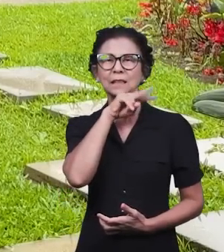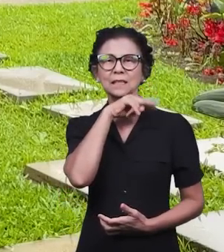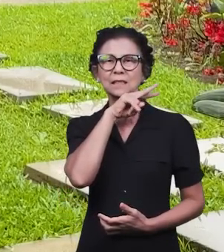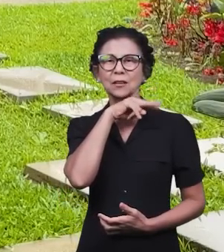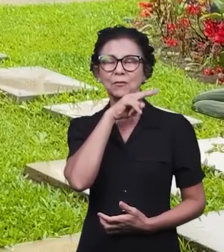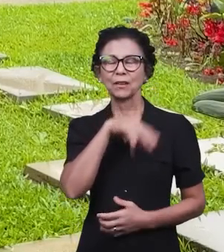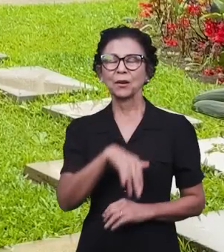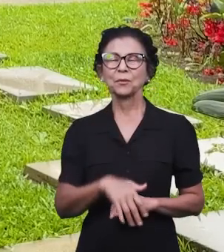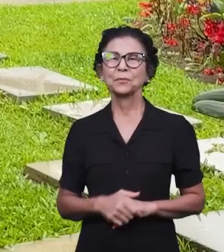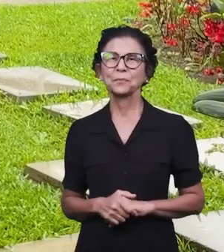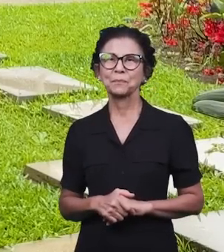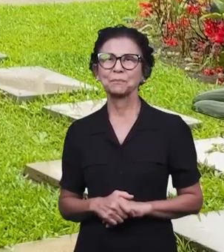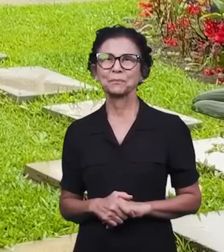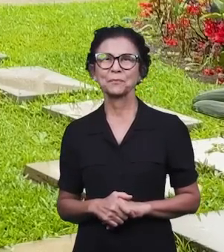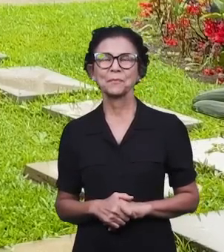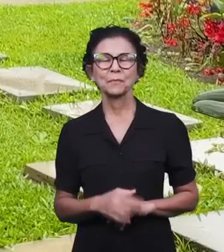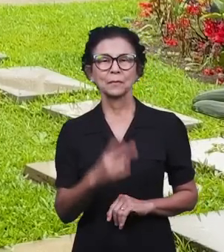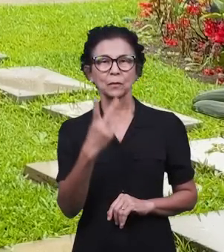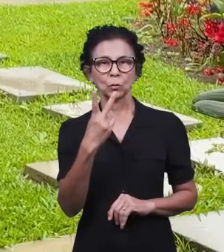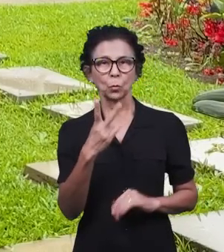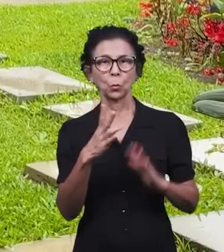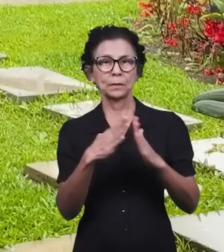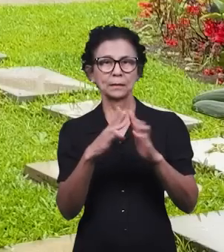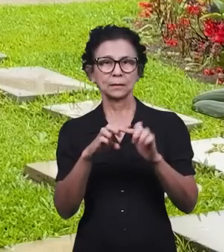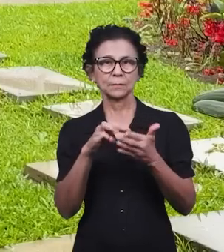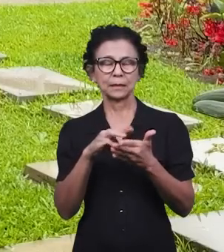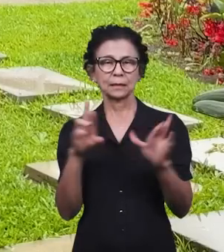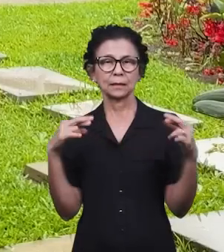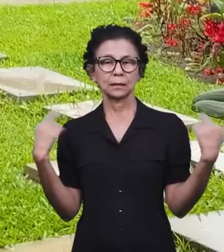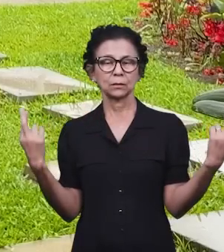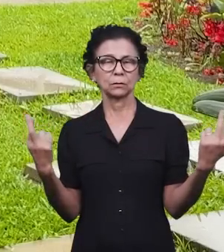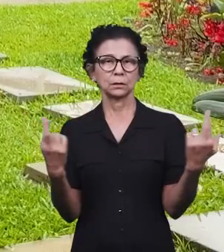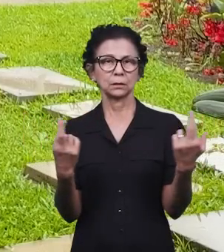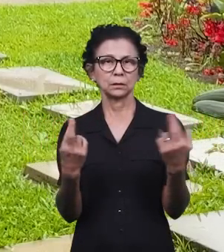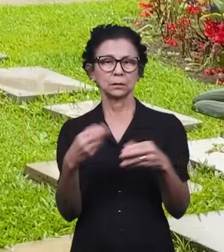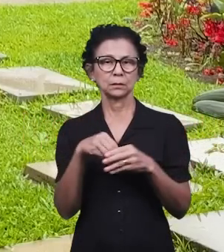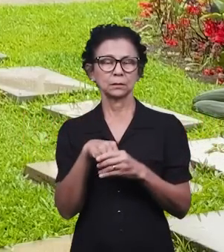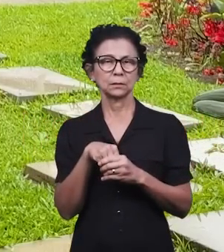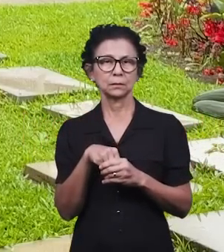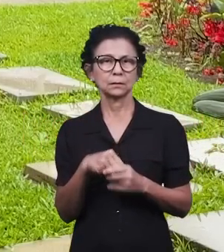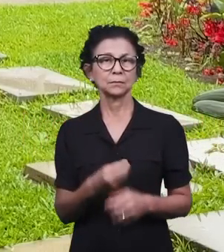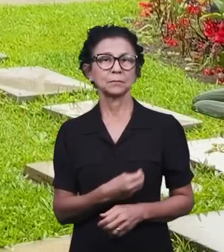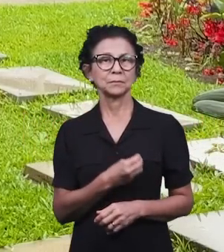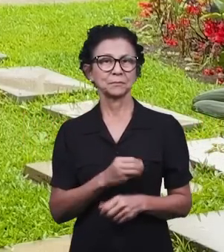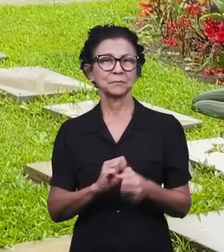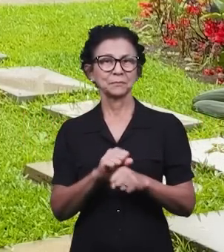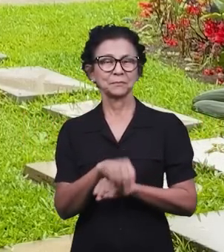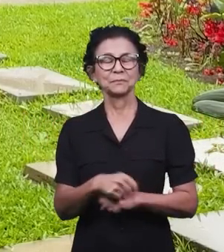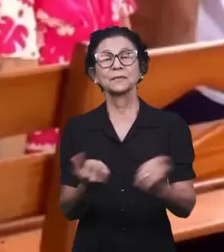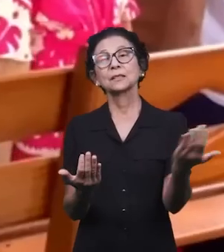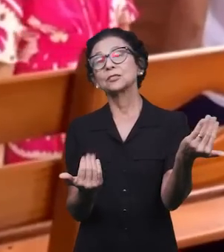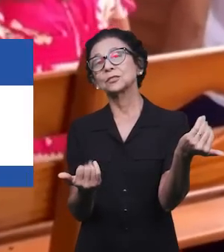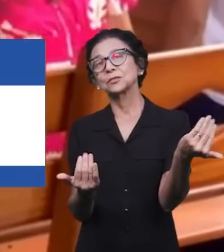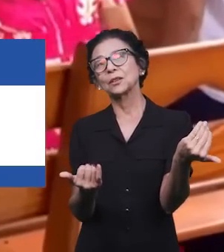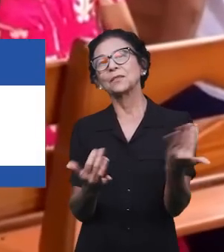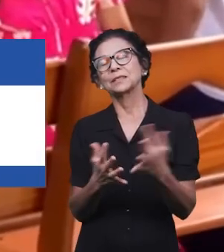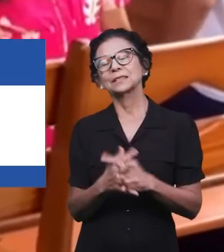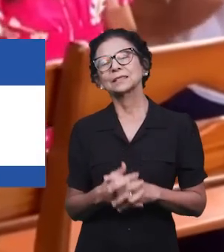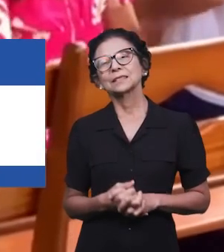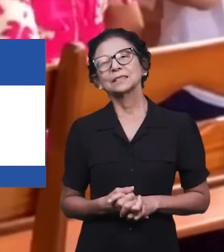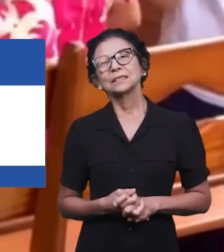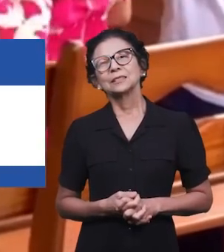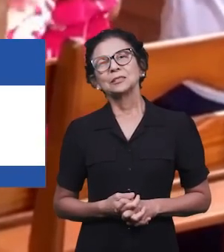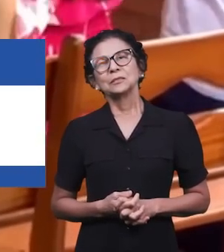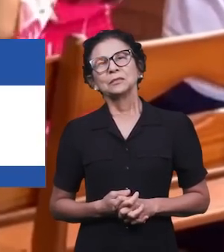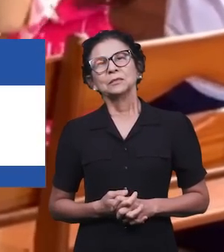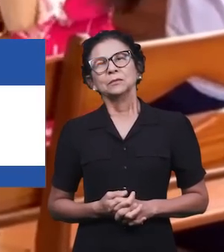do Coqueiral e Caiobá se reuniram em seus templos para participar do seminário de jovens, onde contaram com a